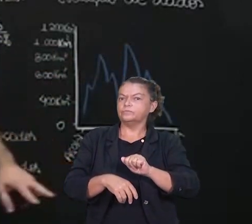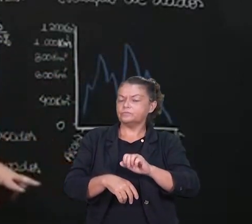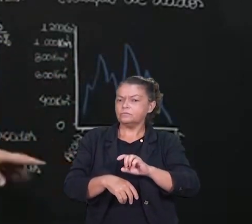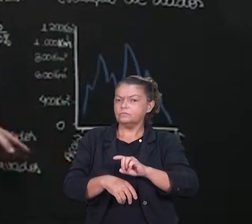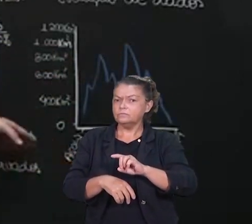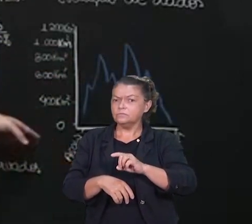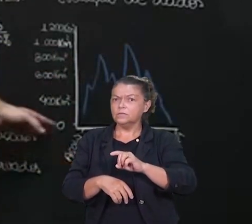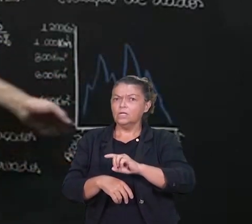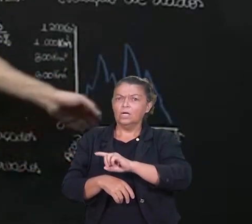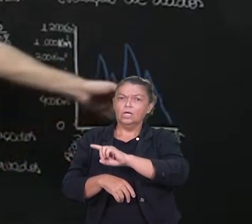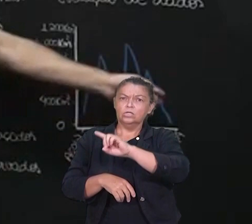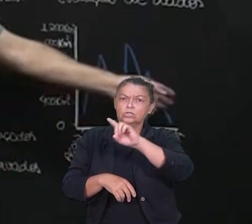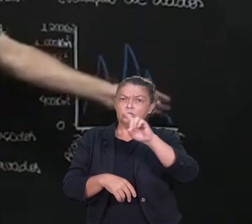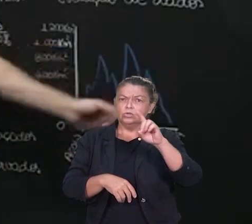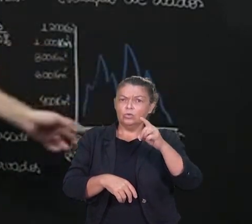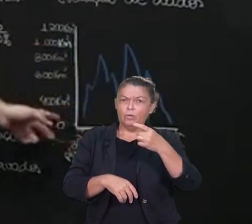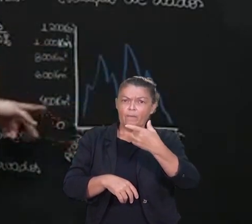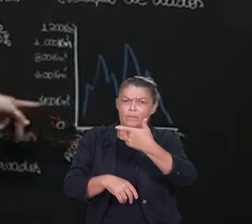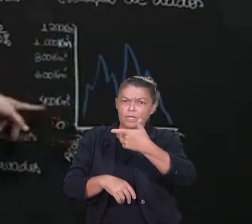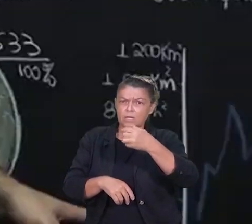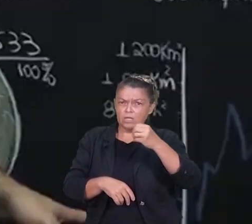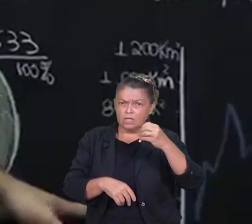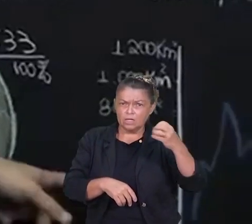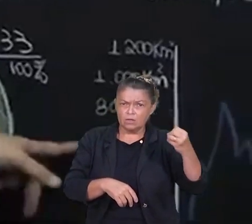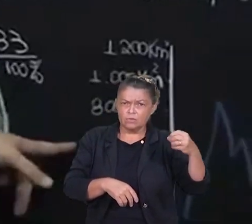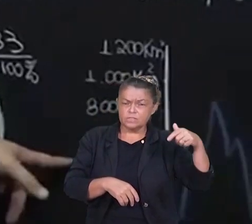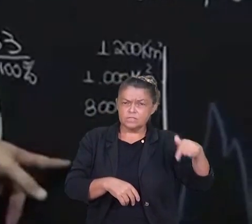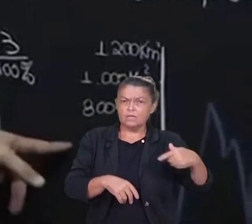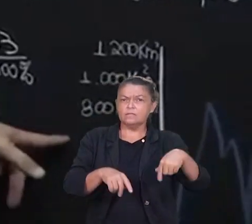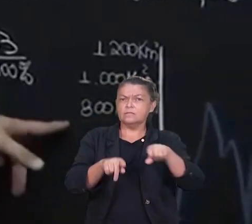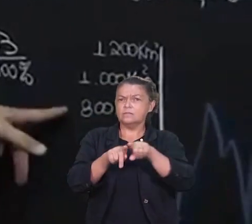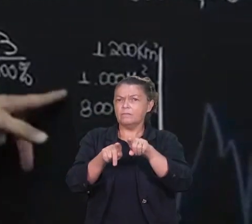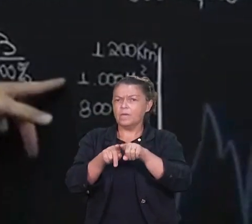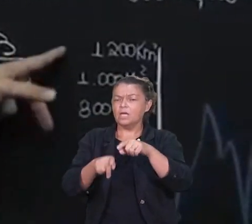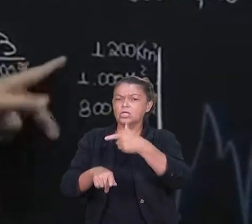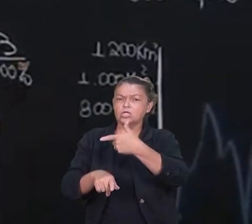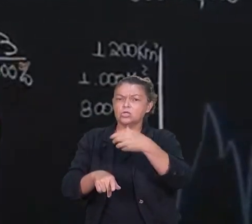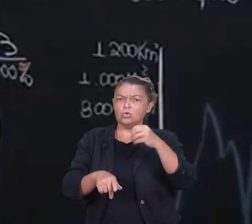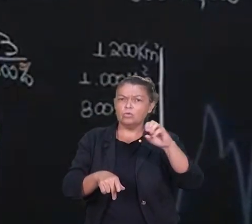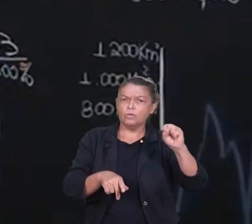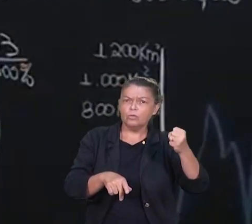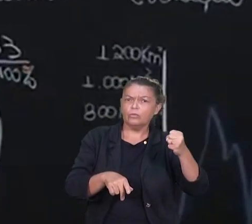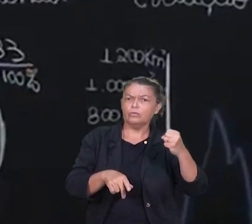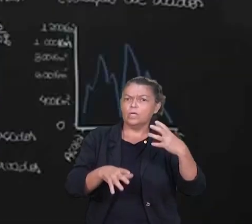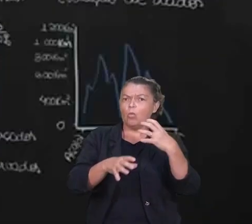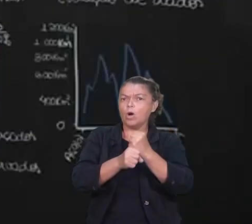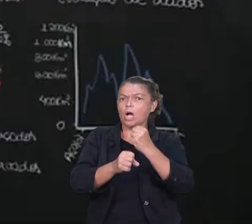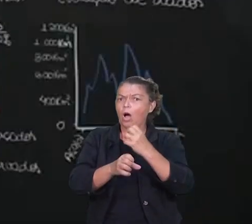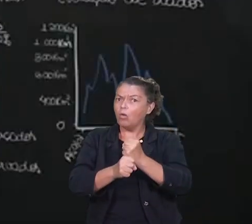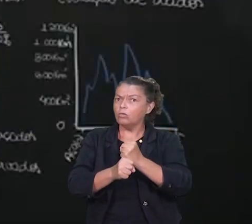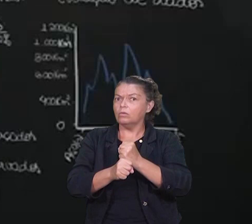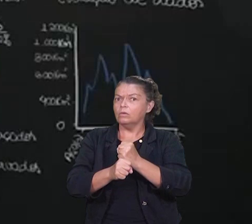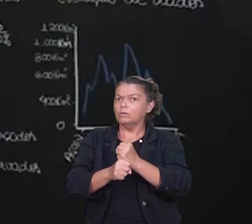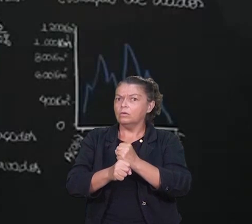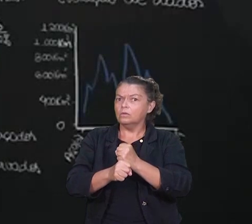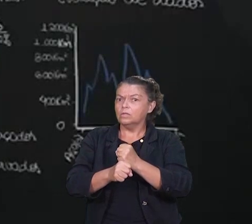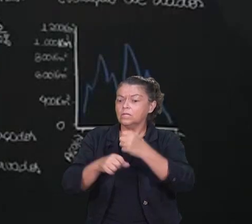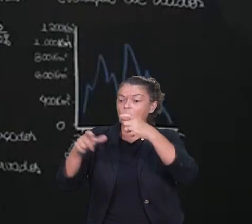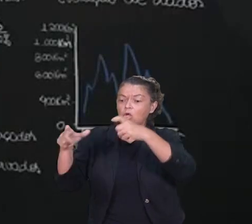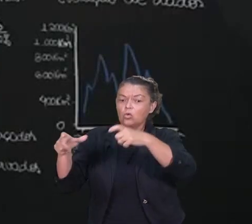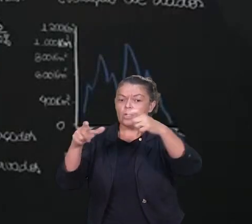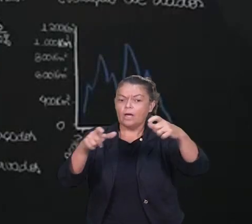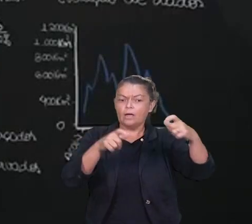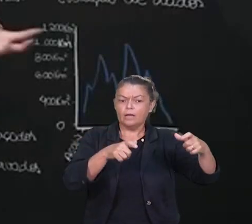2008, maio de 2008, tem um certo tempo, e aqui ó, um cálculo de área. Então provavelmente aqui